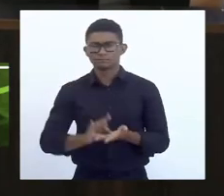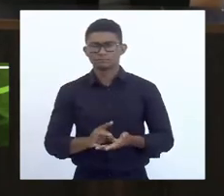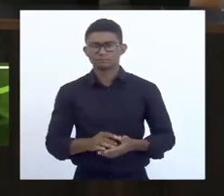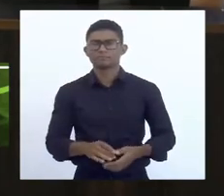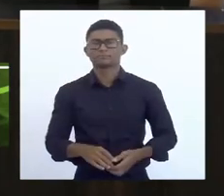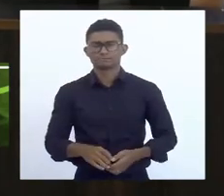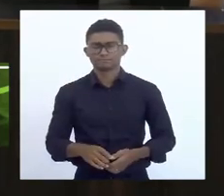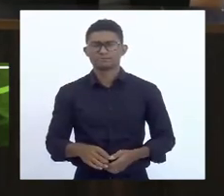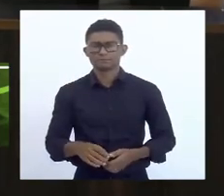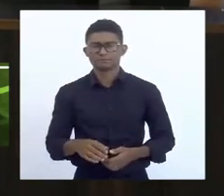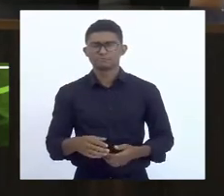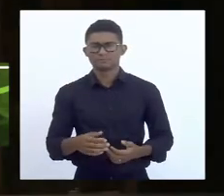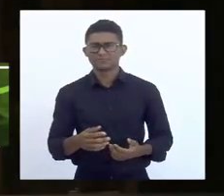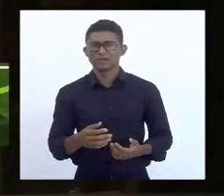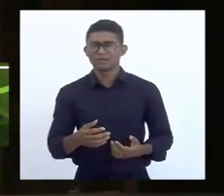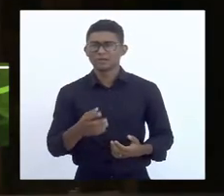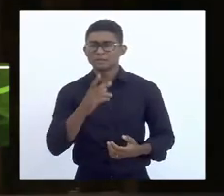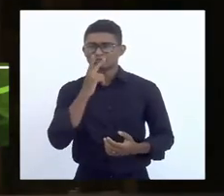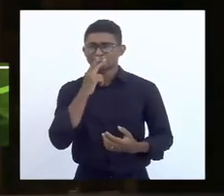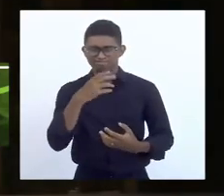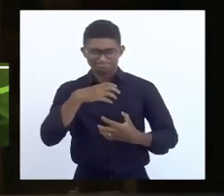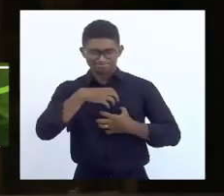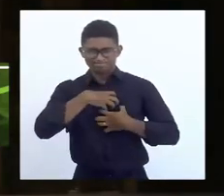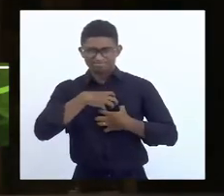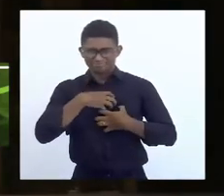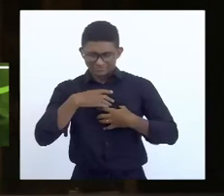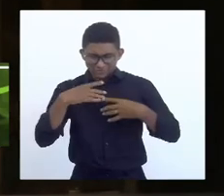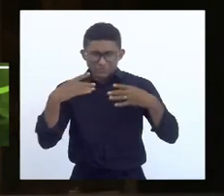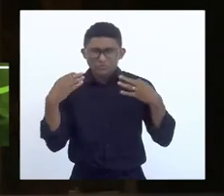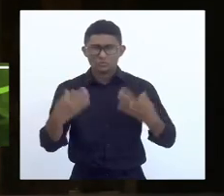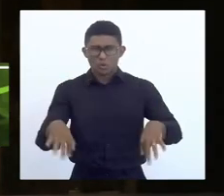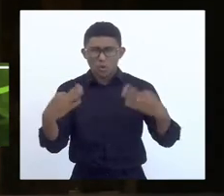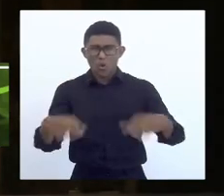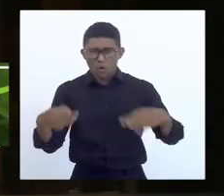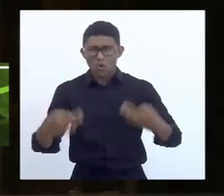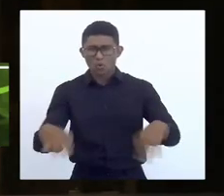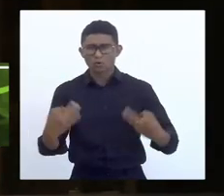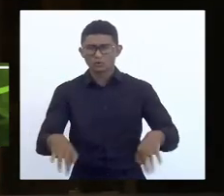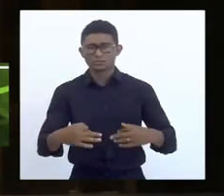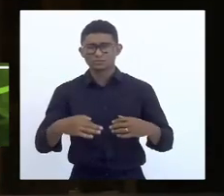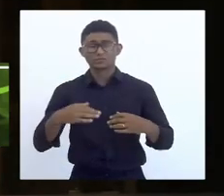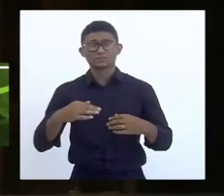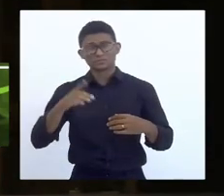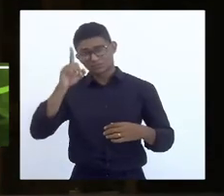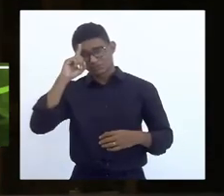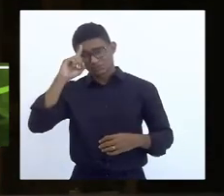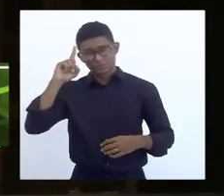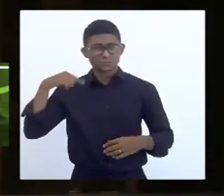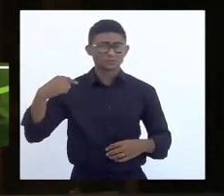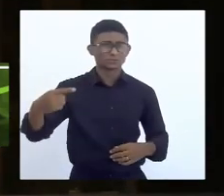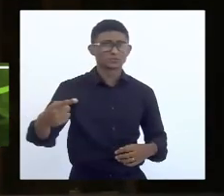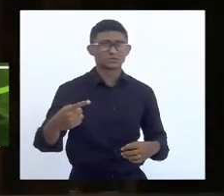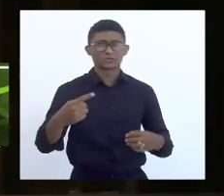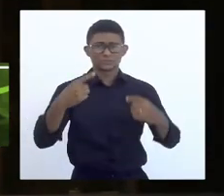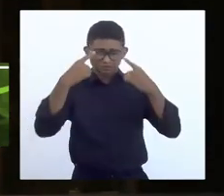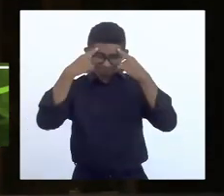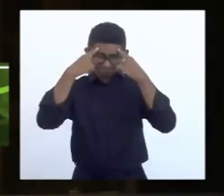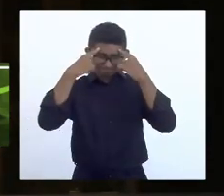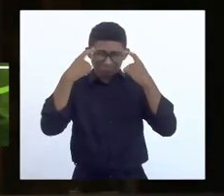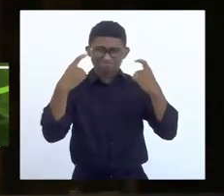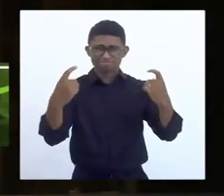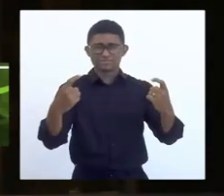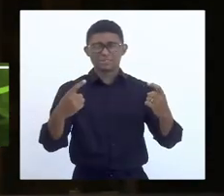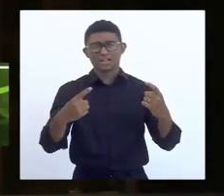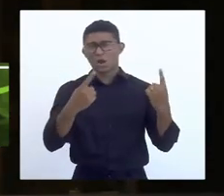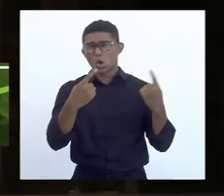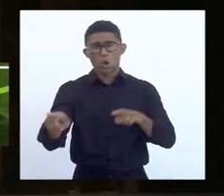a dor do que é o feminicídio político diariamente, com a perda da companheira Marielle Franco,